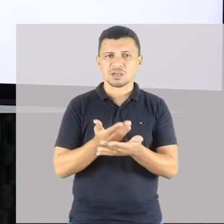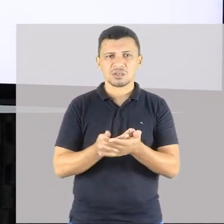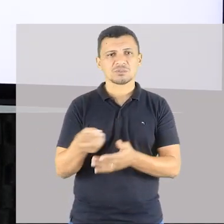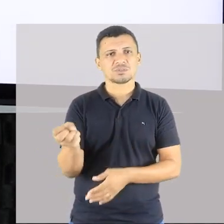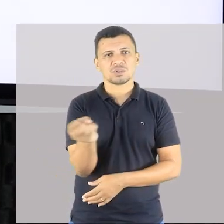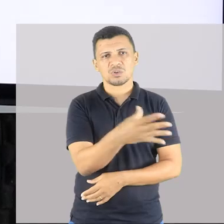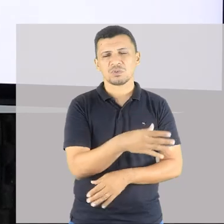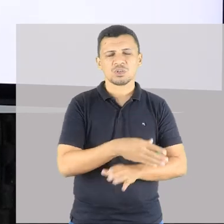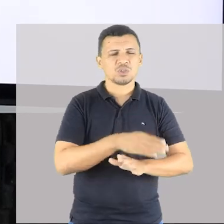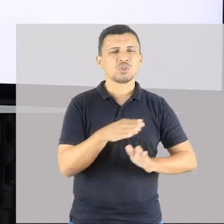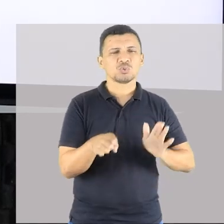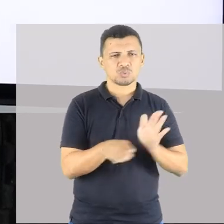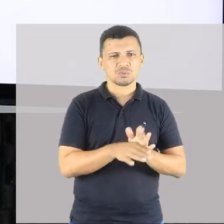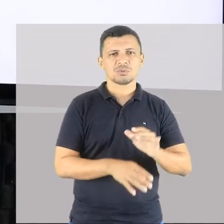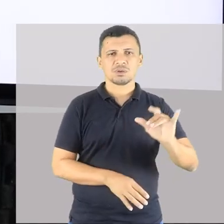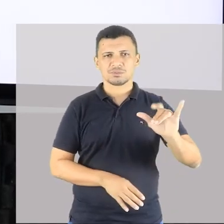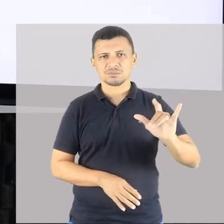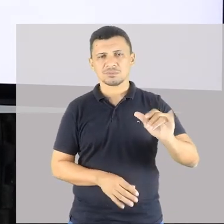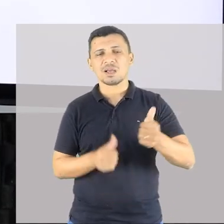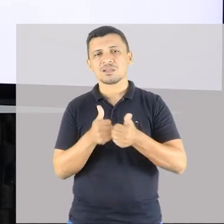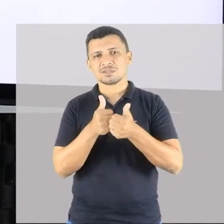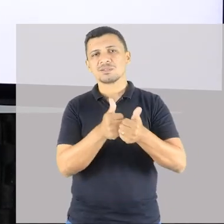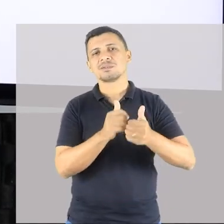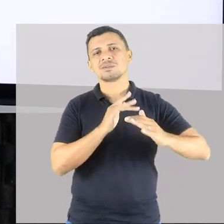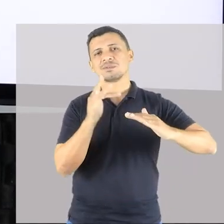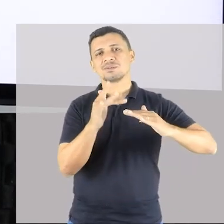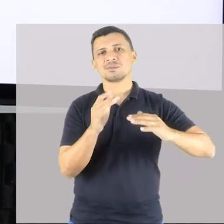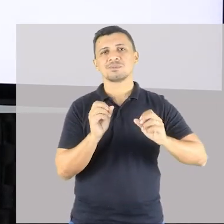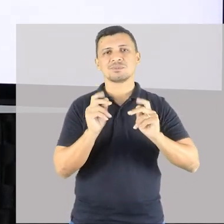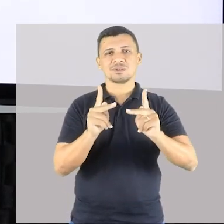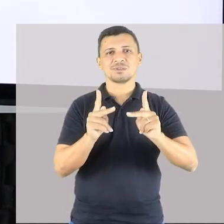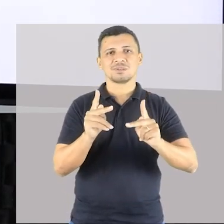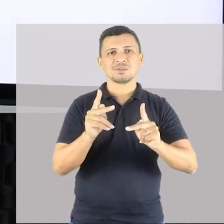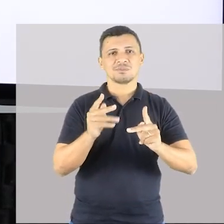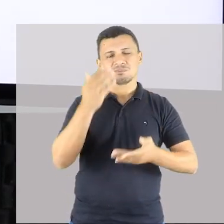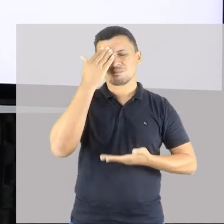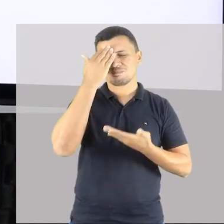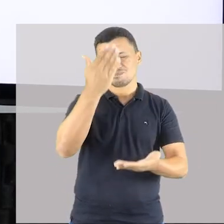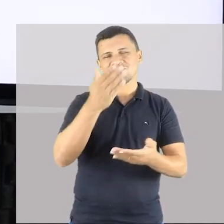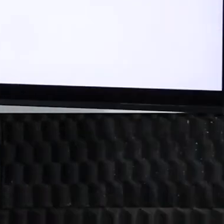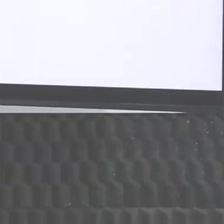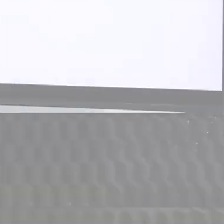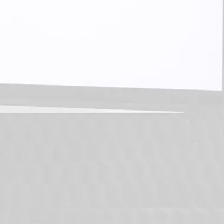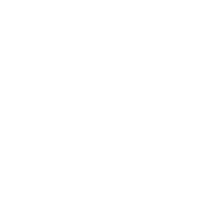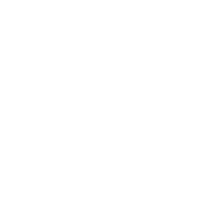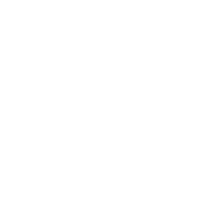novas, tudo vai estar no Instagram. Segue a gente nas redes sociais, beleza? Valeu, tchau, tchau, até a próxima.